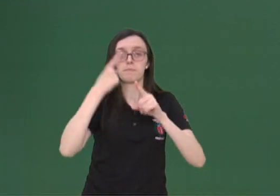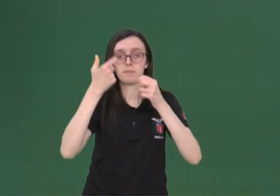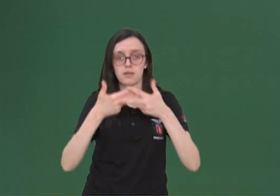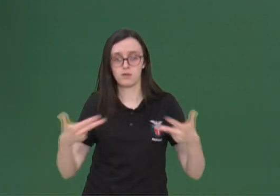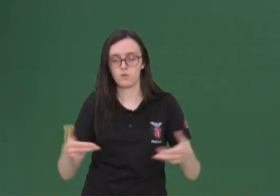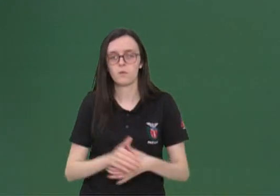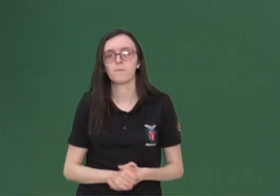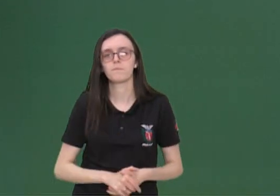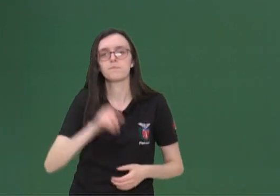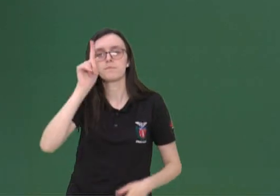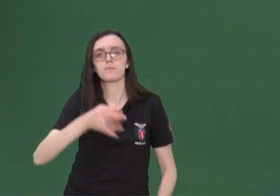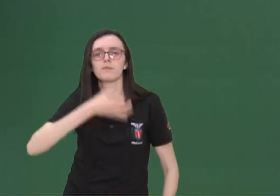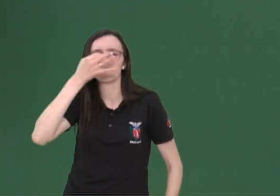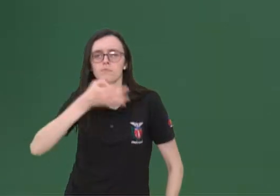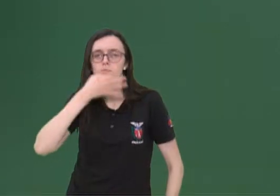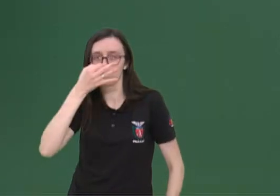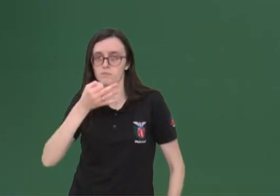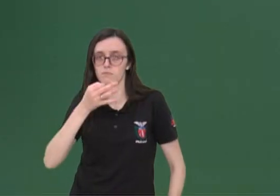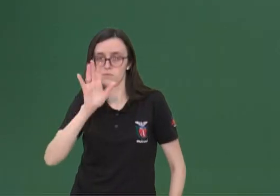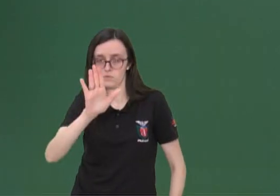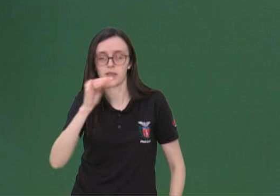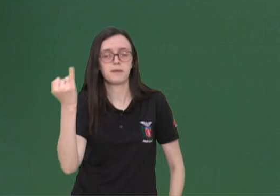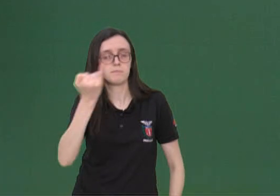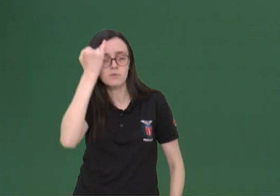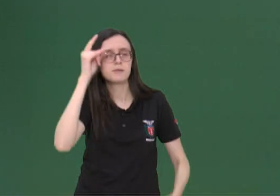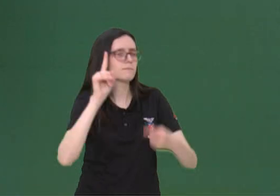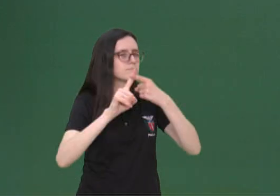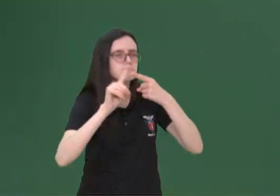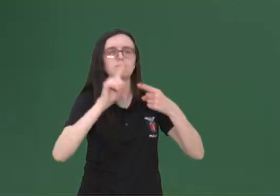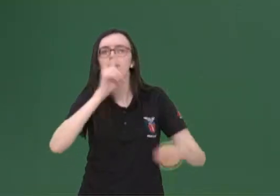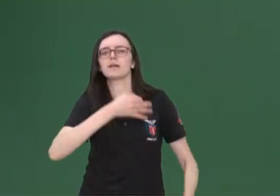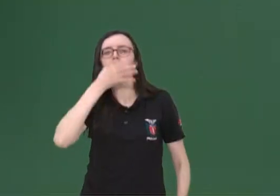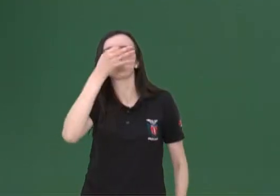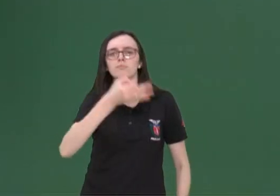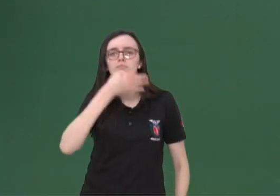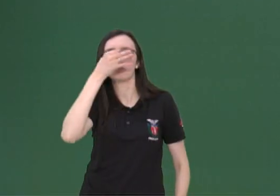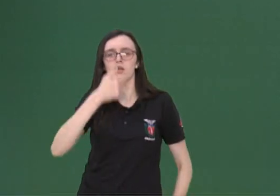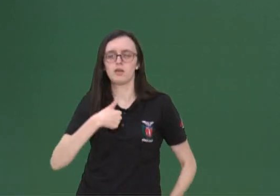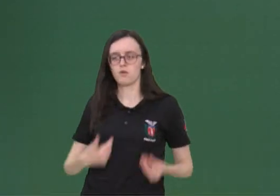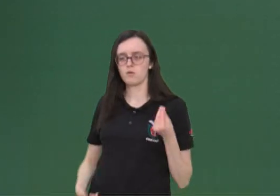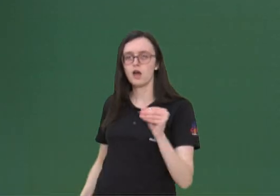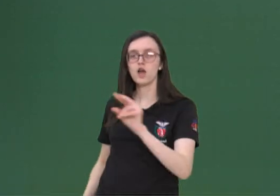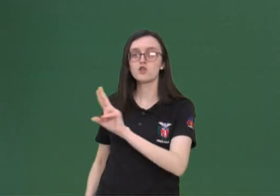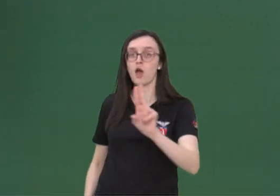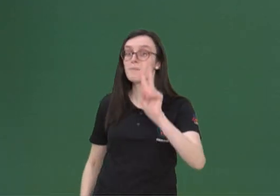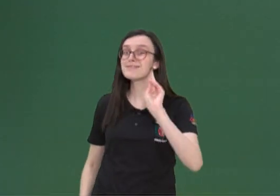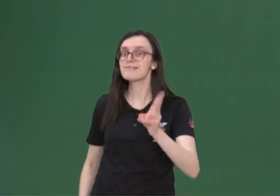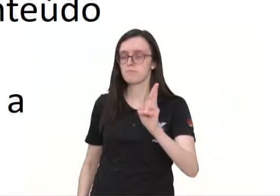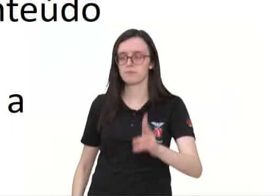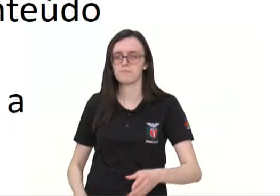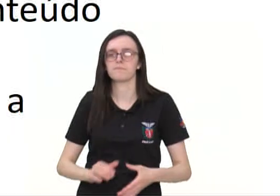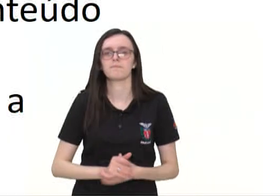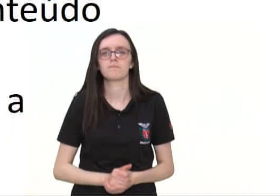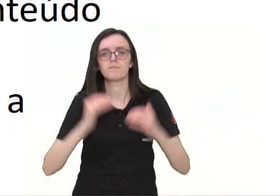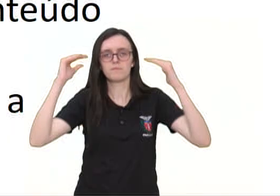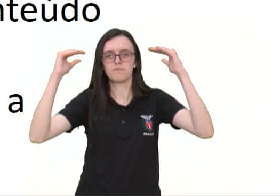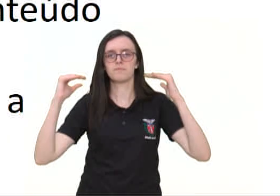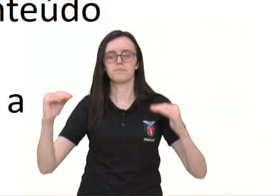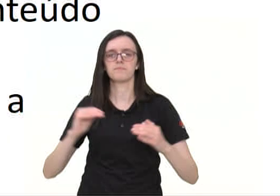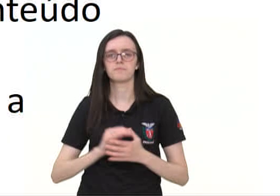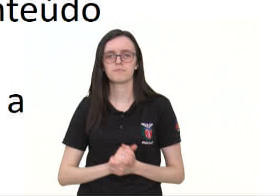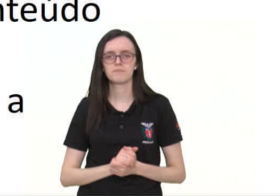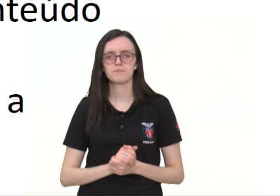coisa, traz opiniões assinadas. Então, a pessoa que resenhou, ela vai colocar o nome dela lá embaixo.